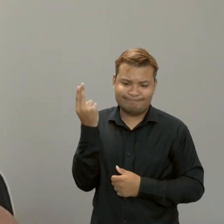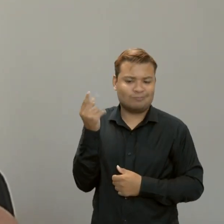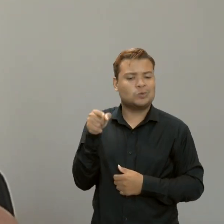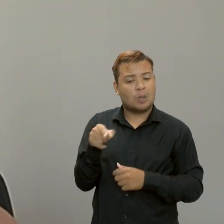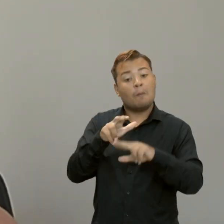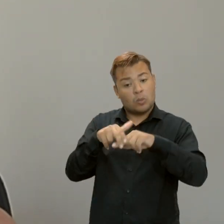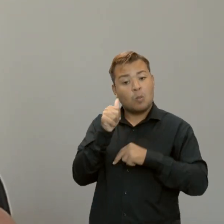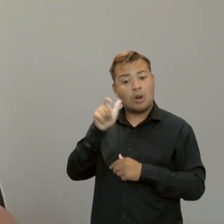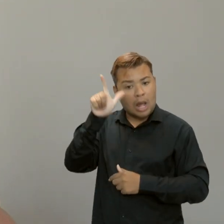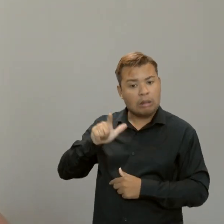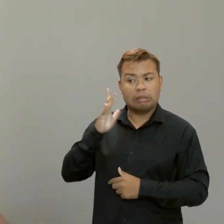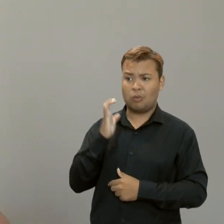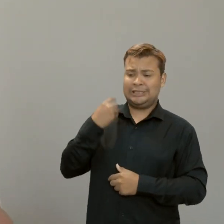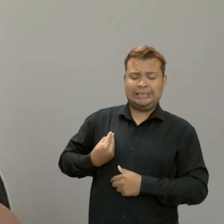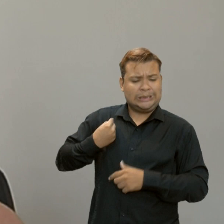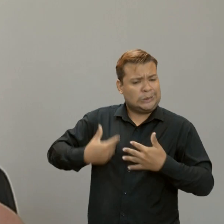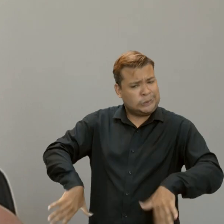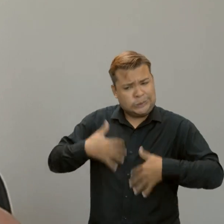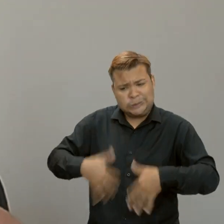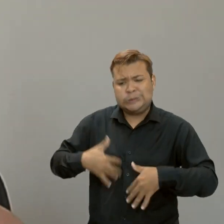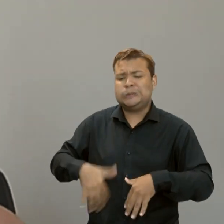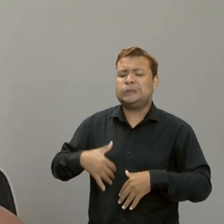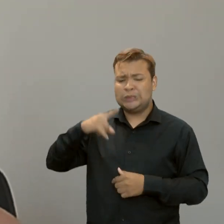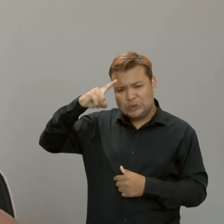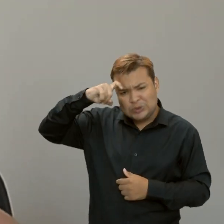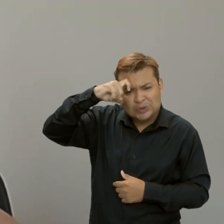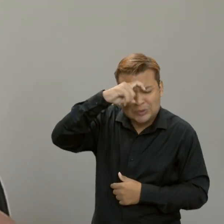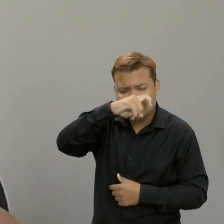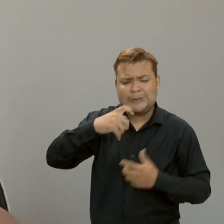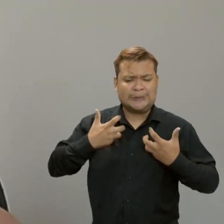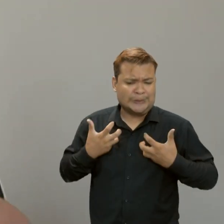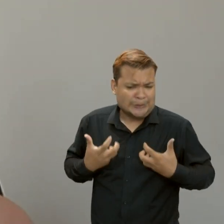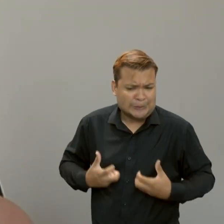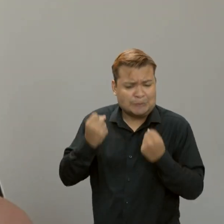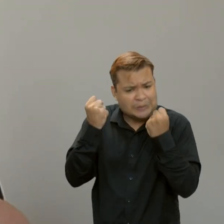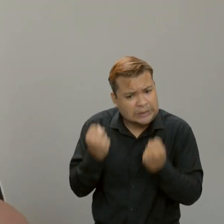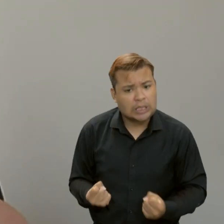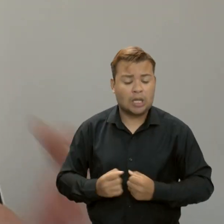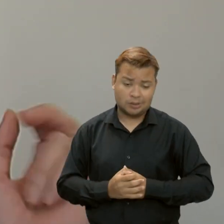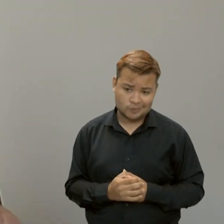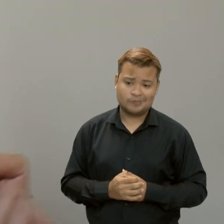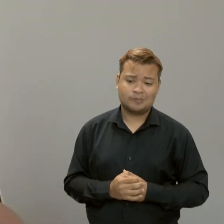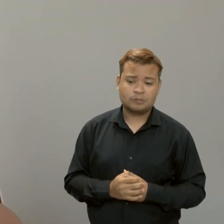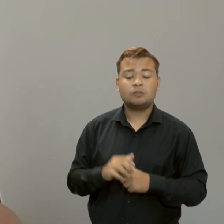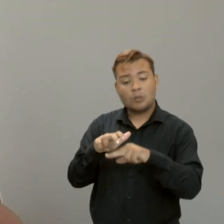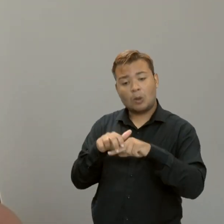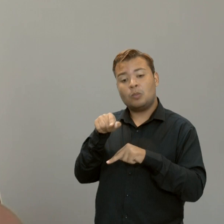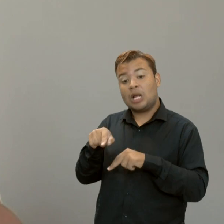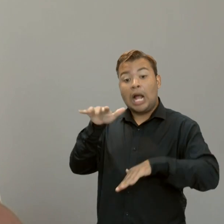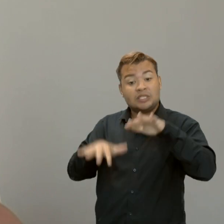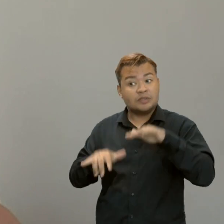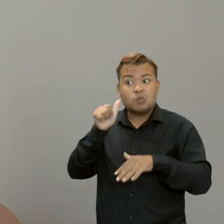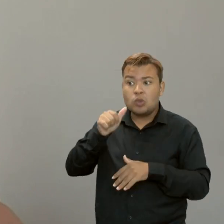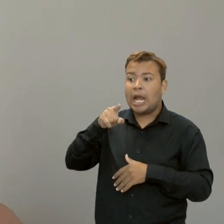de provações, e que ela teve nesse percurso de fazer talvez não propriamente uma escolha,